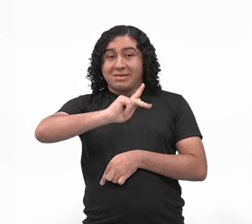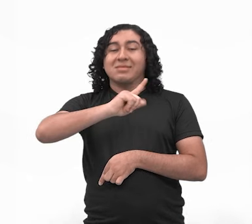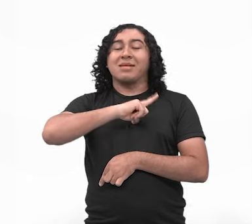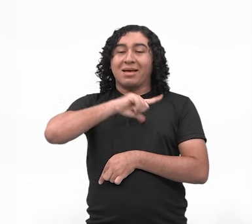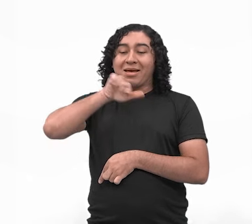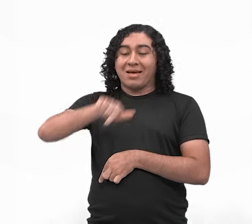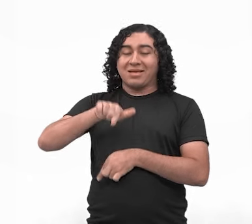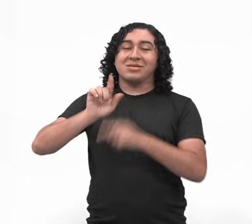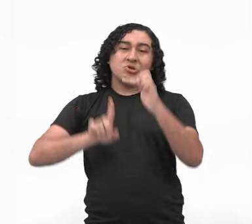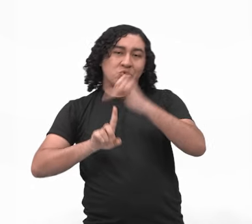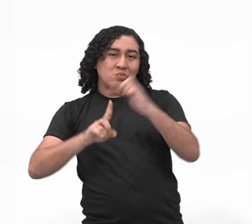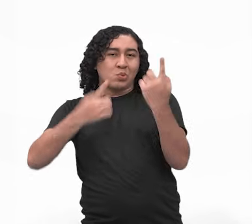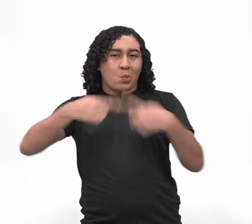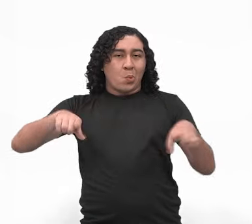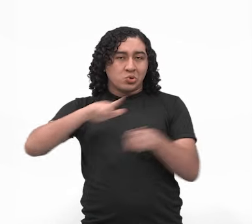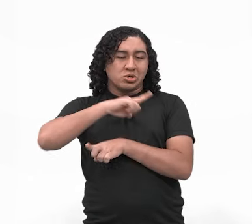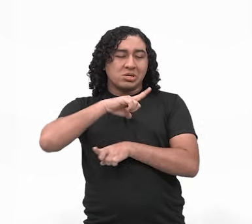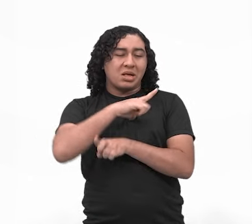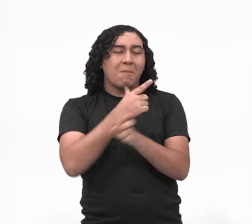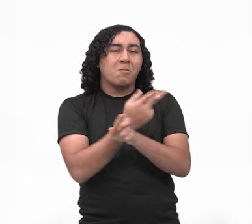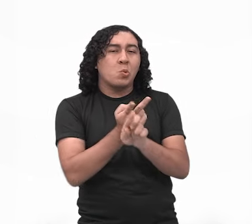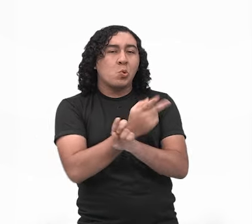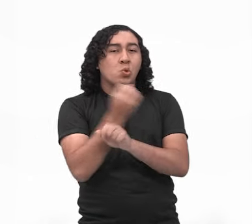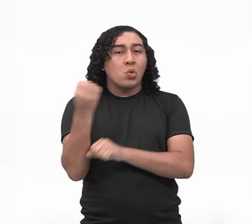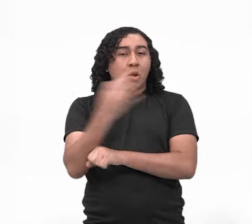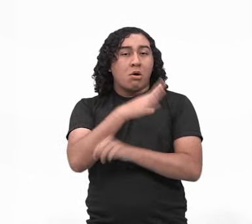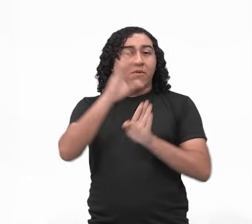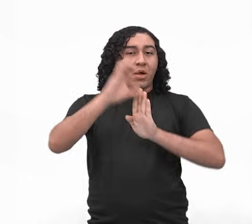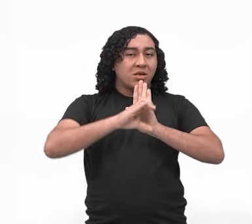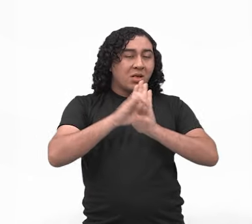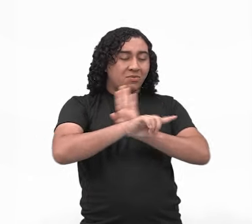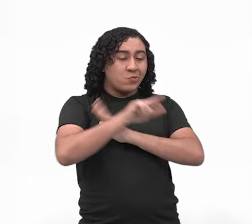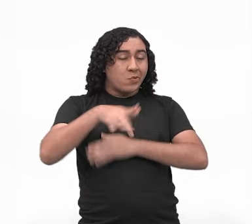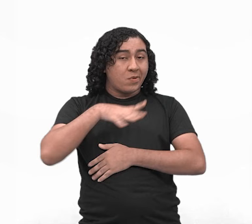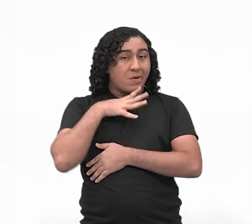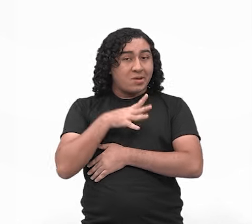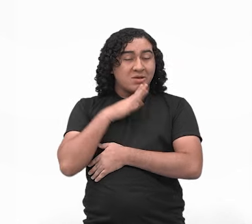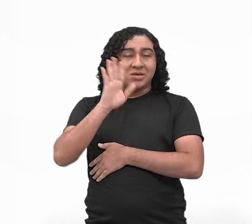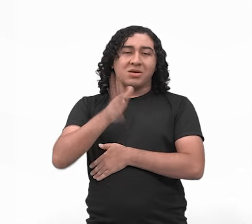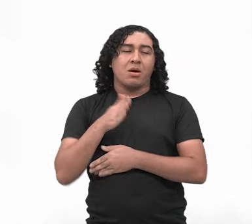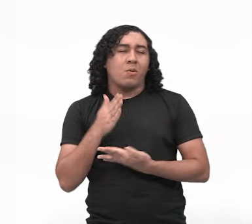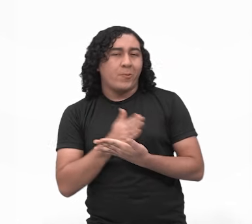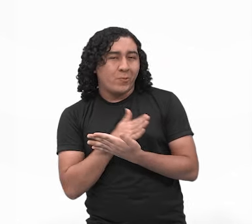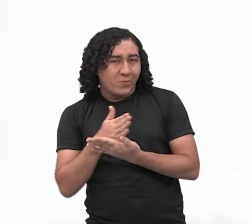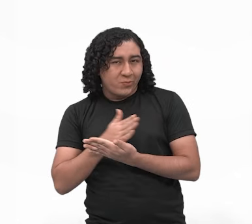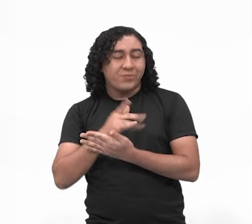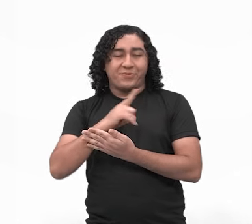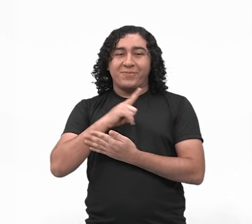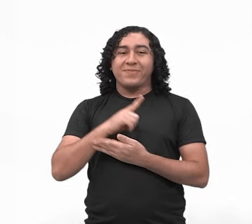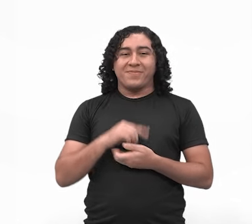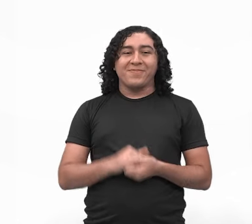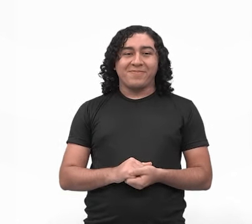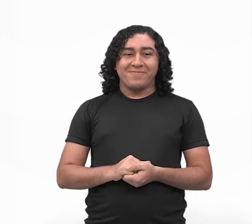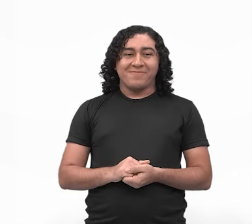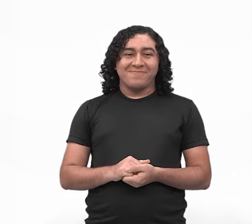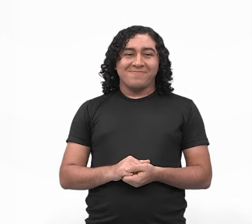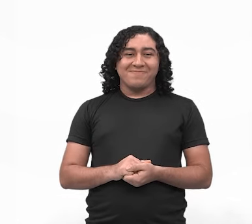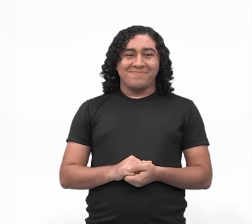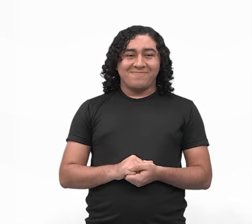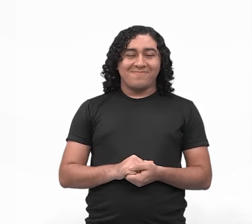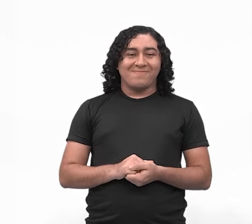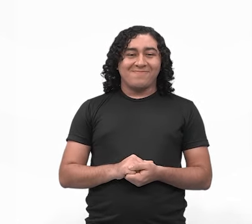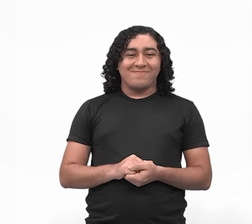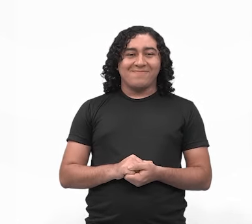clássico, explorando novas sonoridades e conceitos. Aí vocês já devem conhecer alguns, né? E aí nós entramos